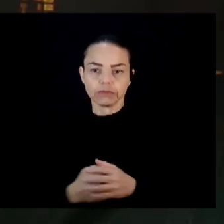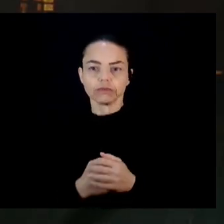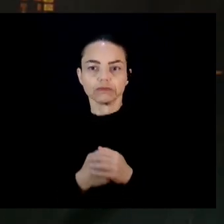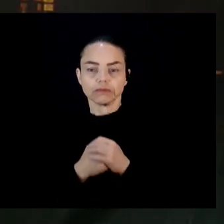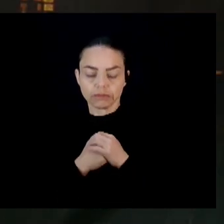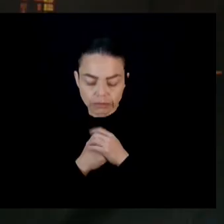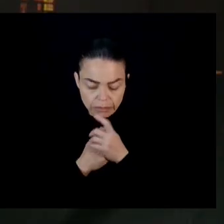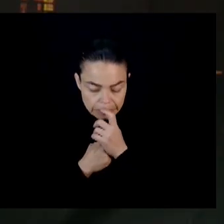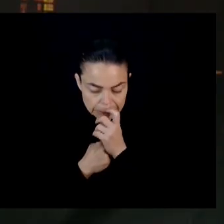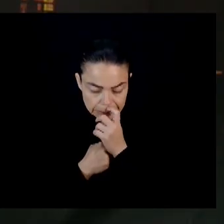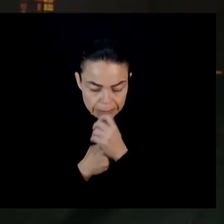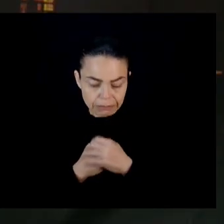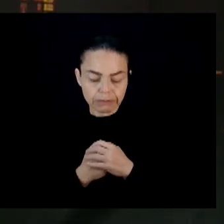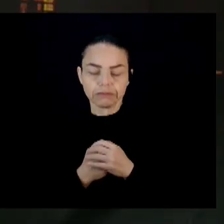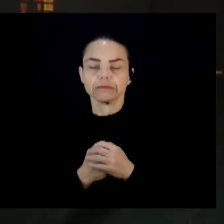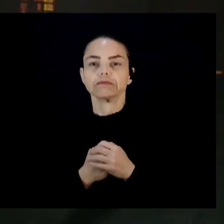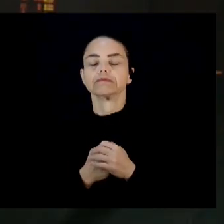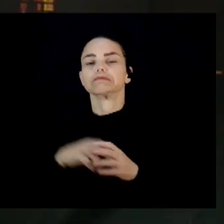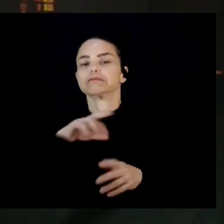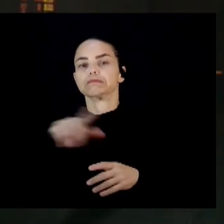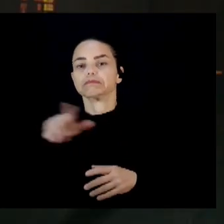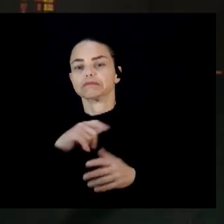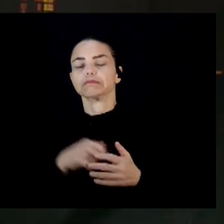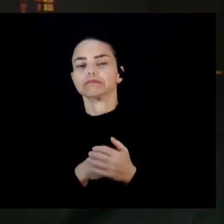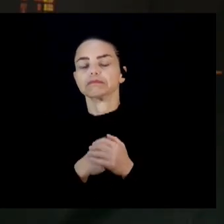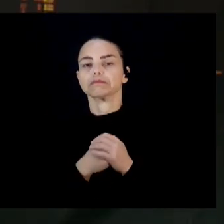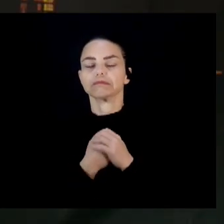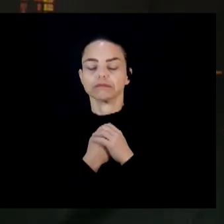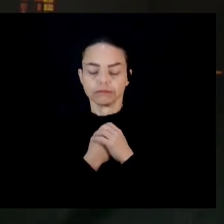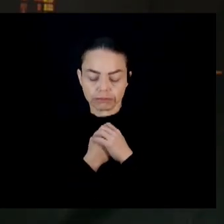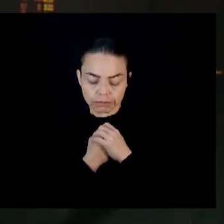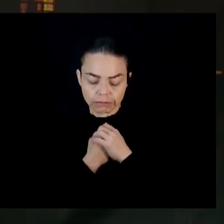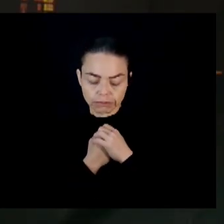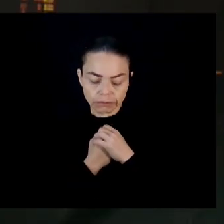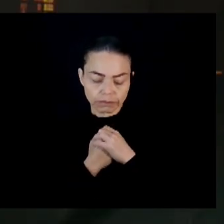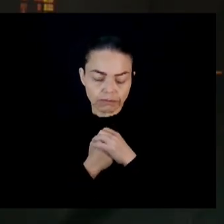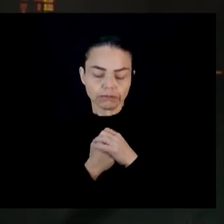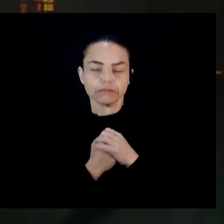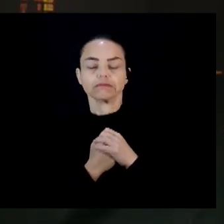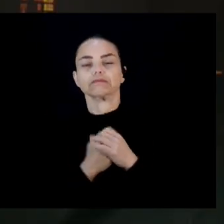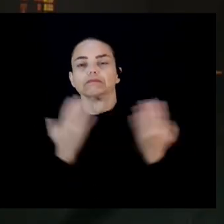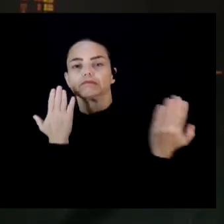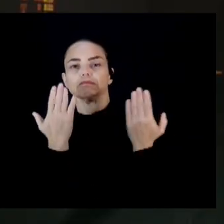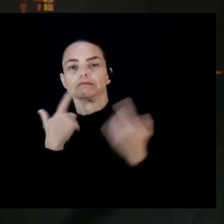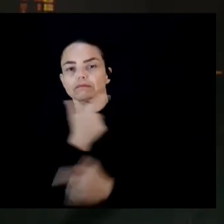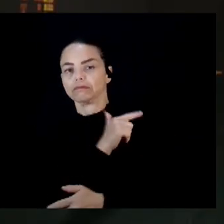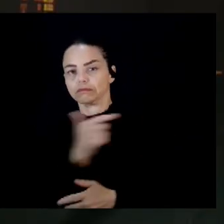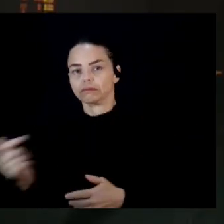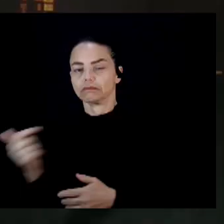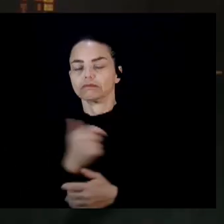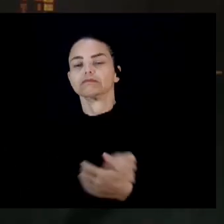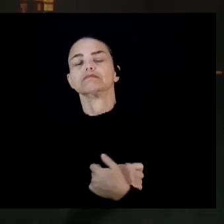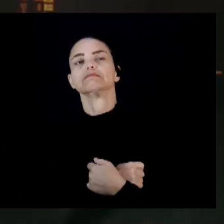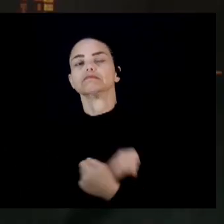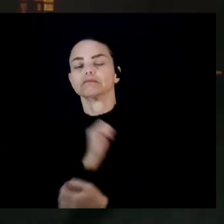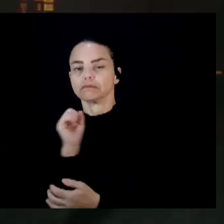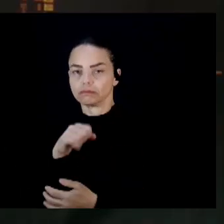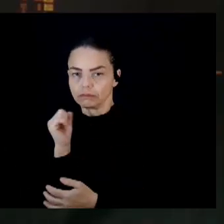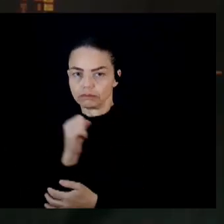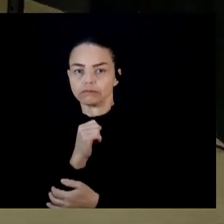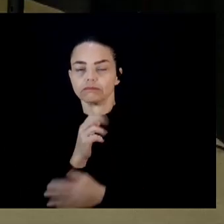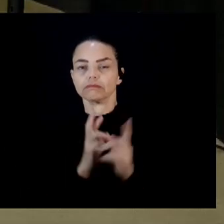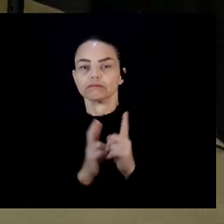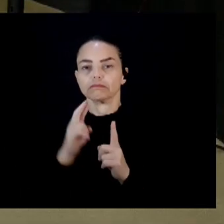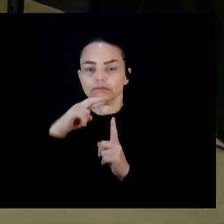outro, para que ela não chegue em uma comparação, eu posso sim ter uma referência